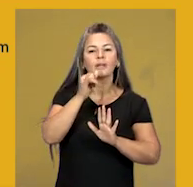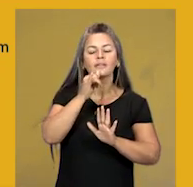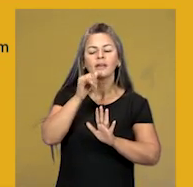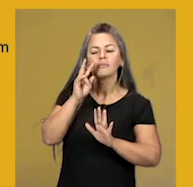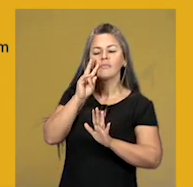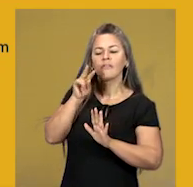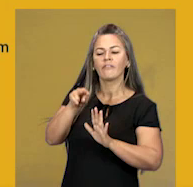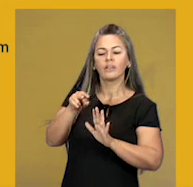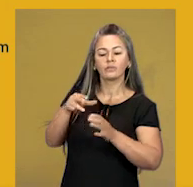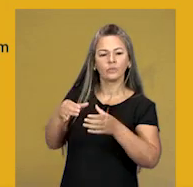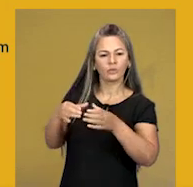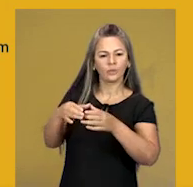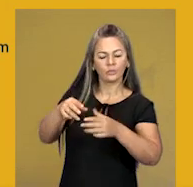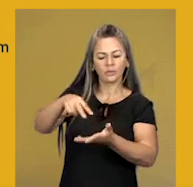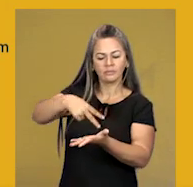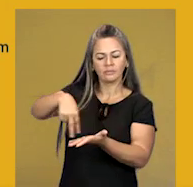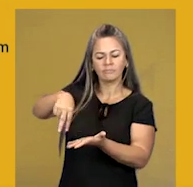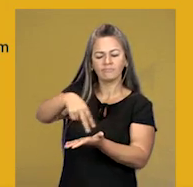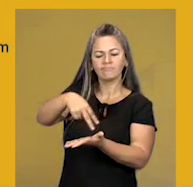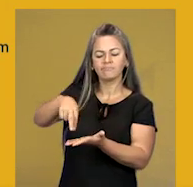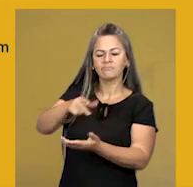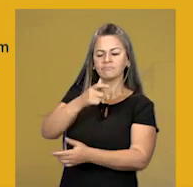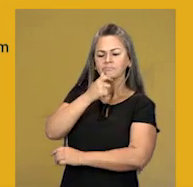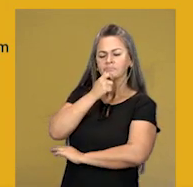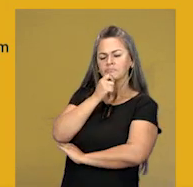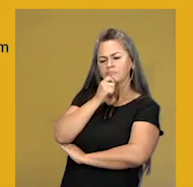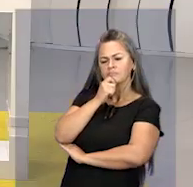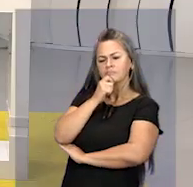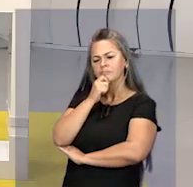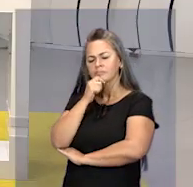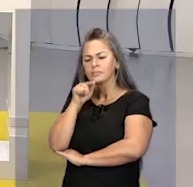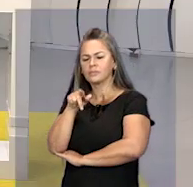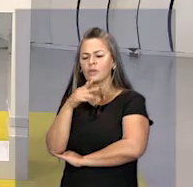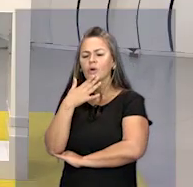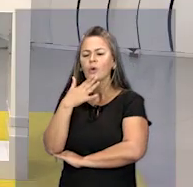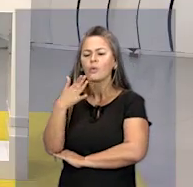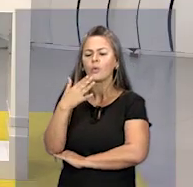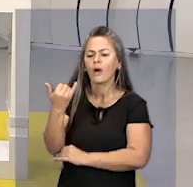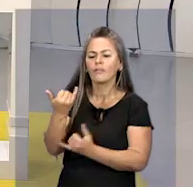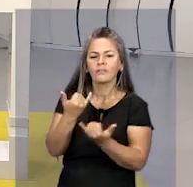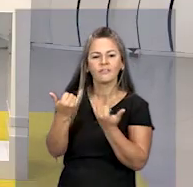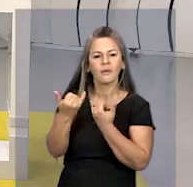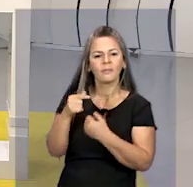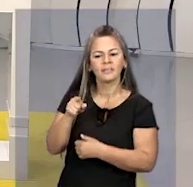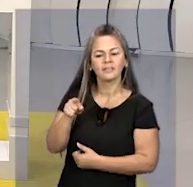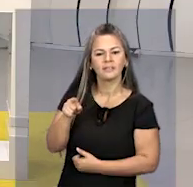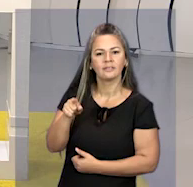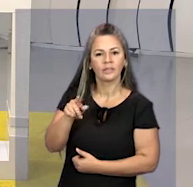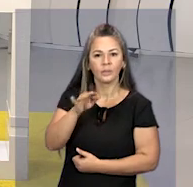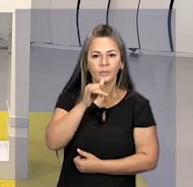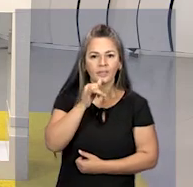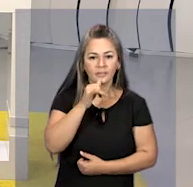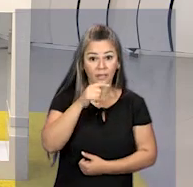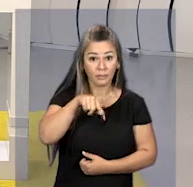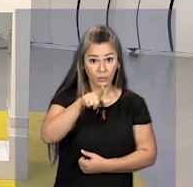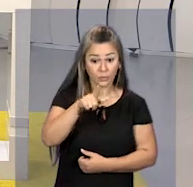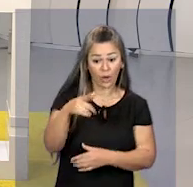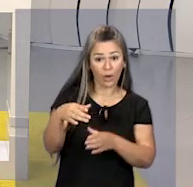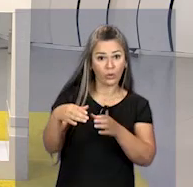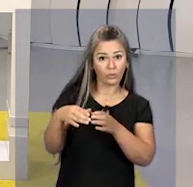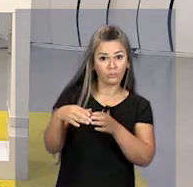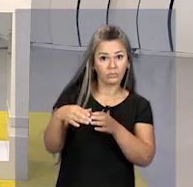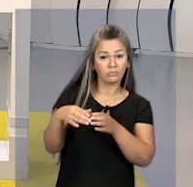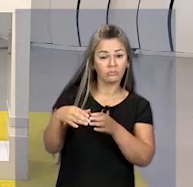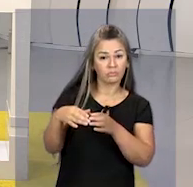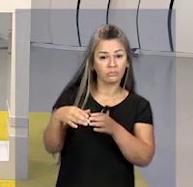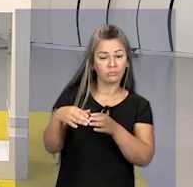povo, quais os conhecimentos podemos extrair? Ou seja, quando analisamos um movimento de dança de um determinado povo,